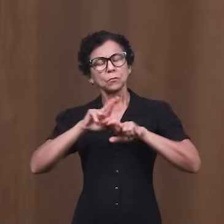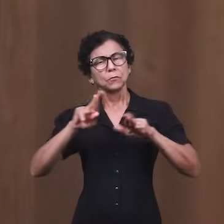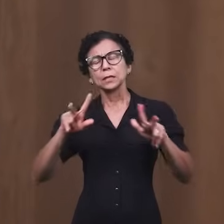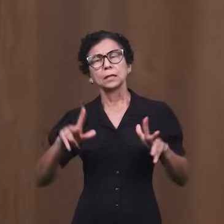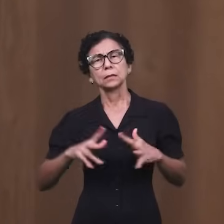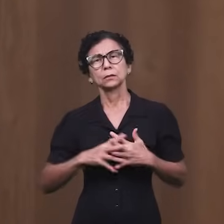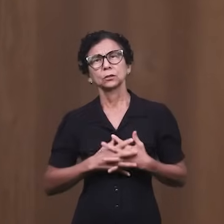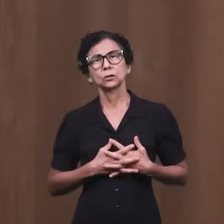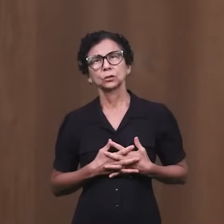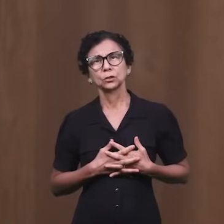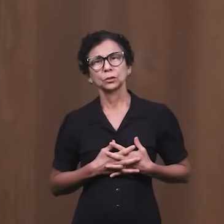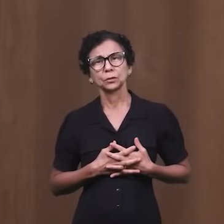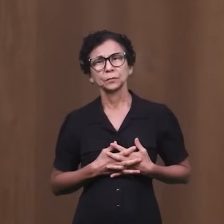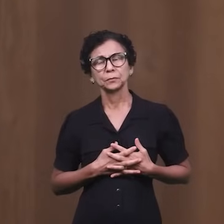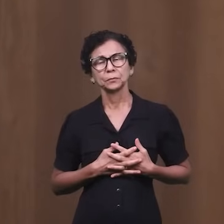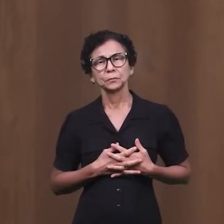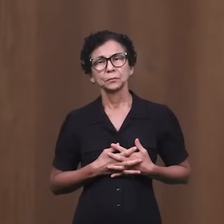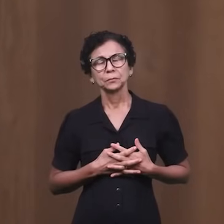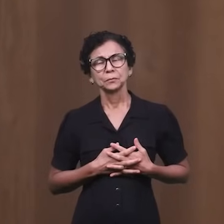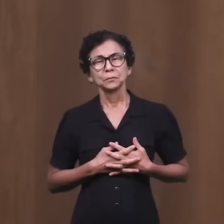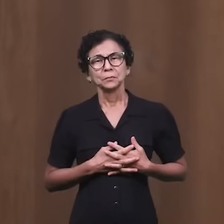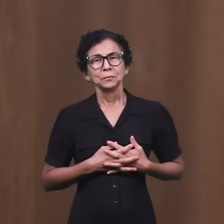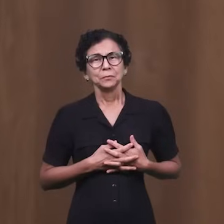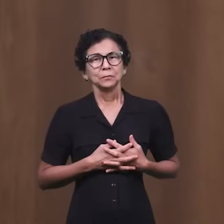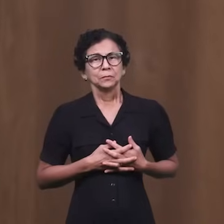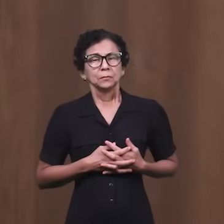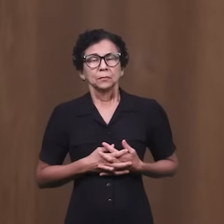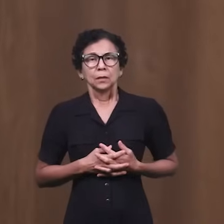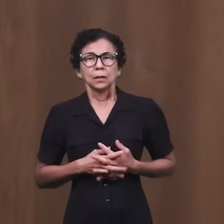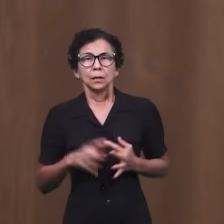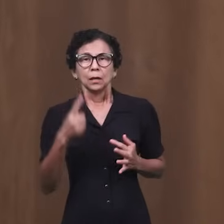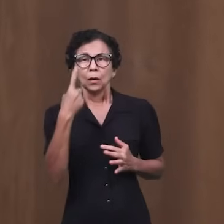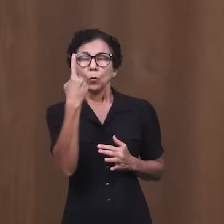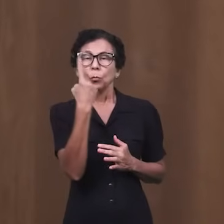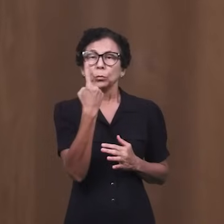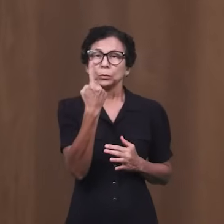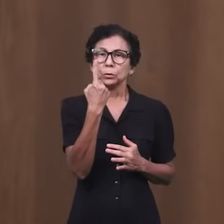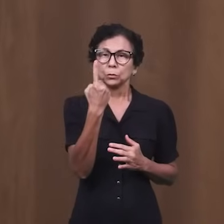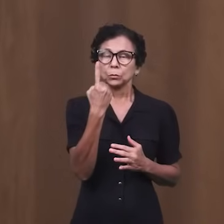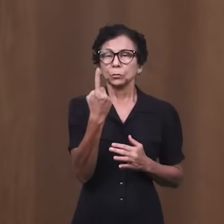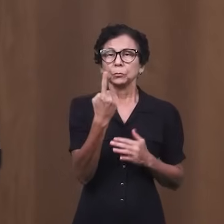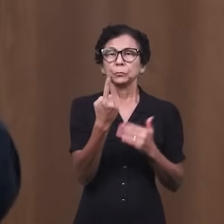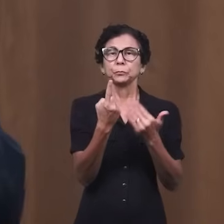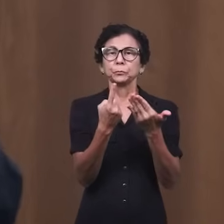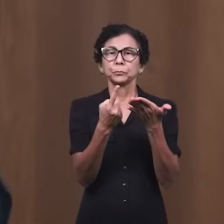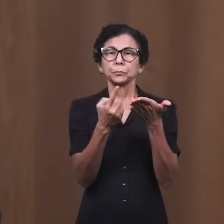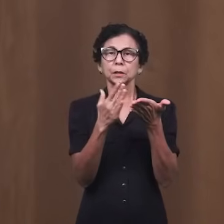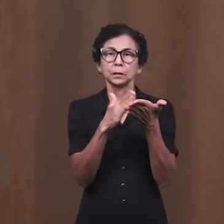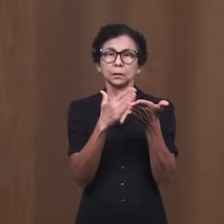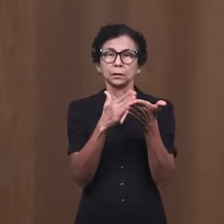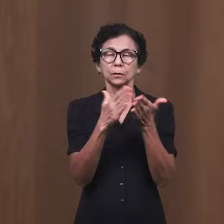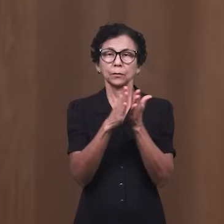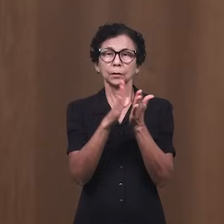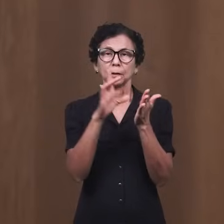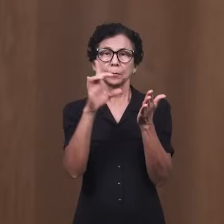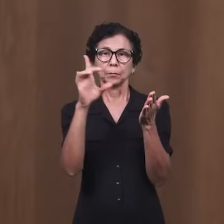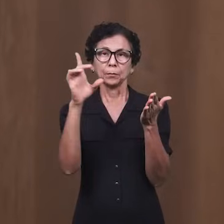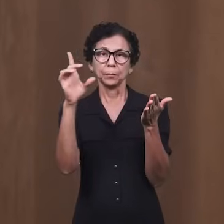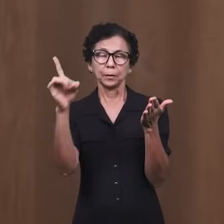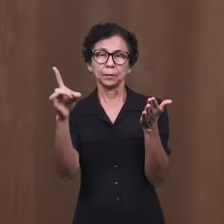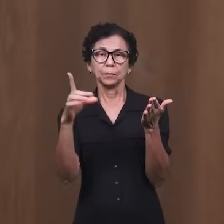nós podemos ter o autor ao nosso lado um professor particular 24 horas por dia gló Deus para nos